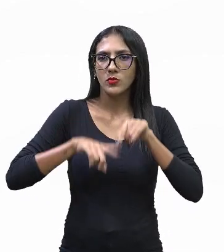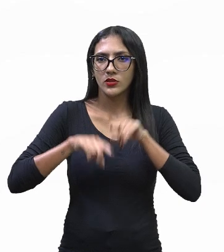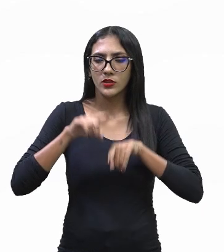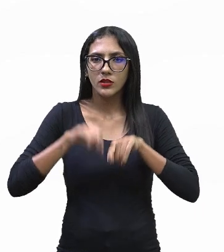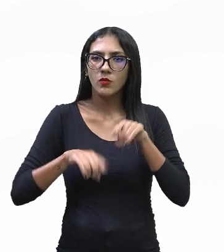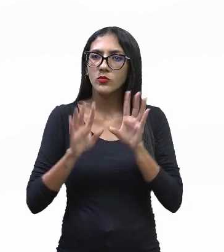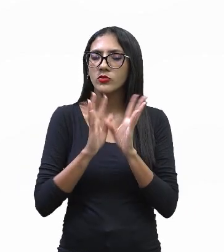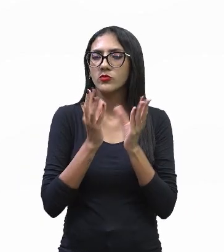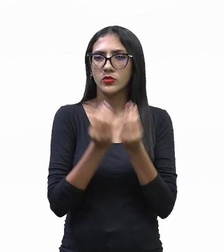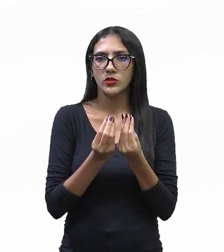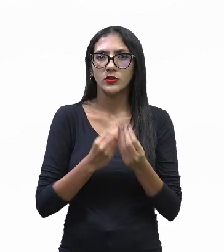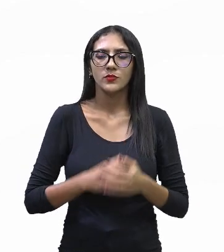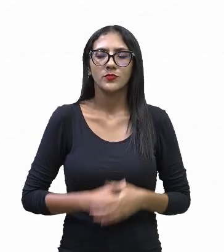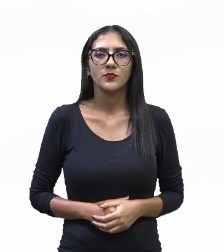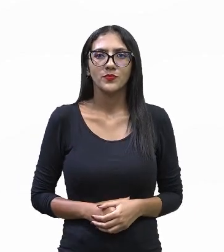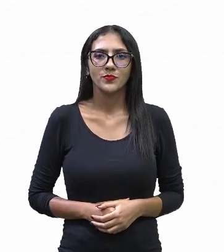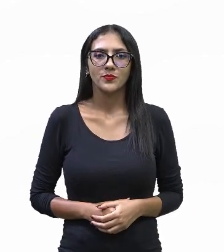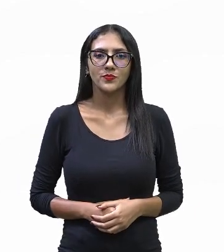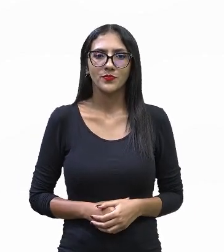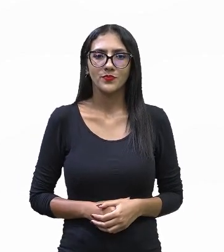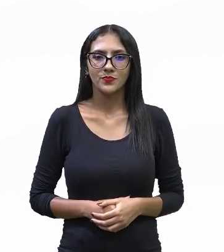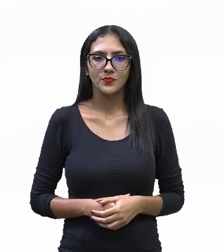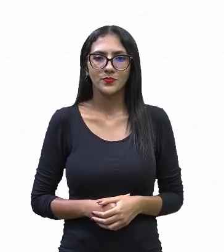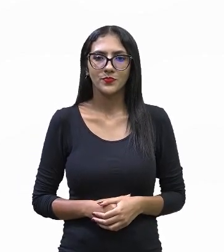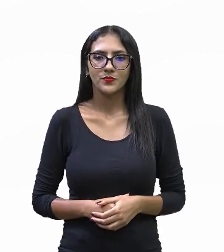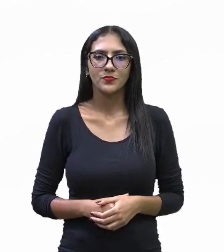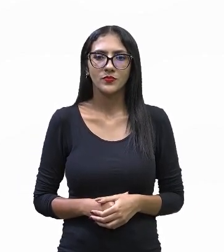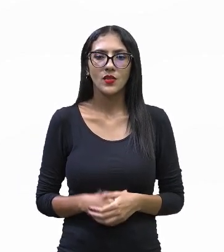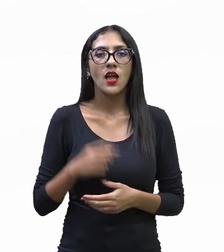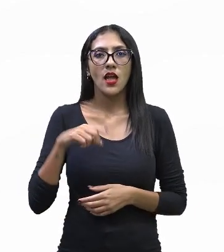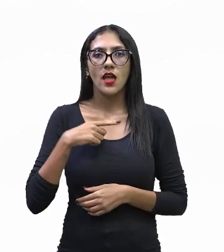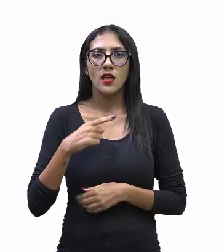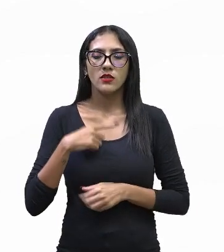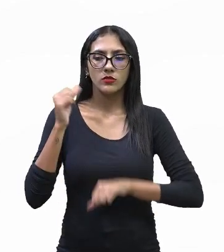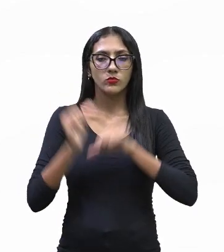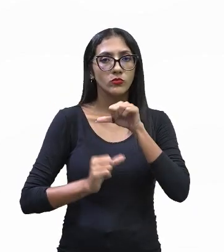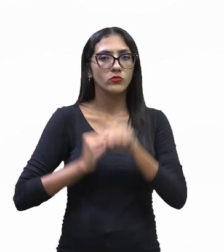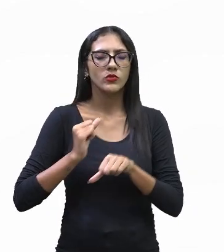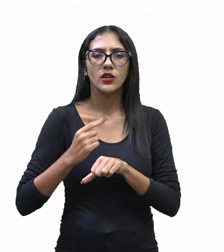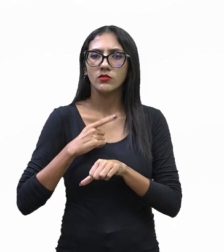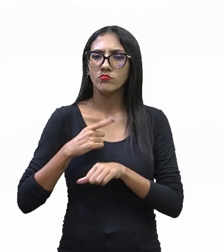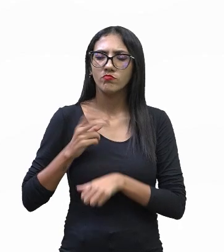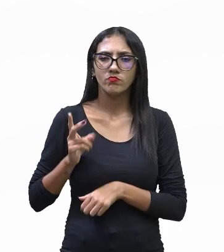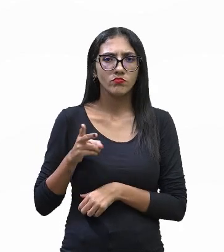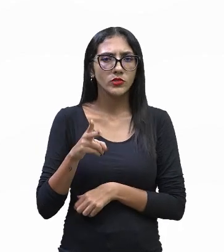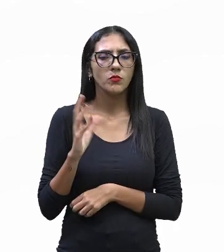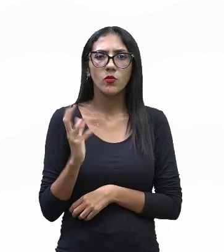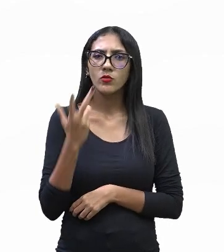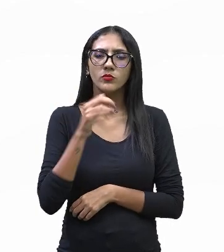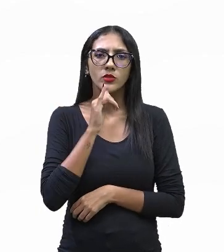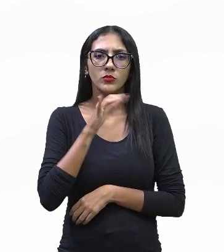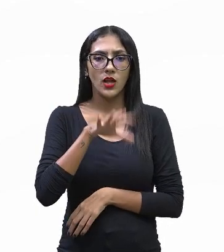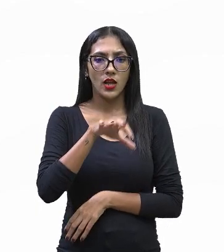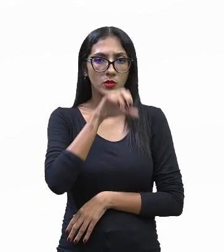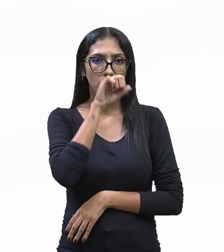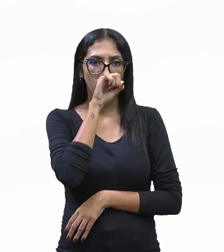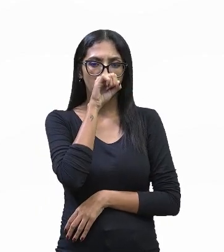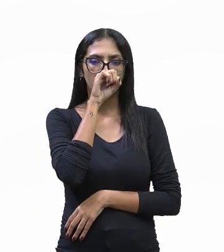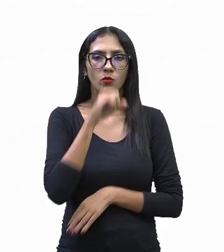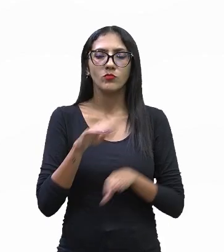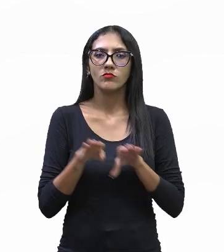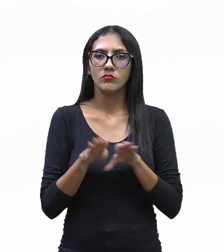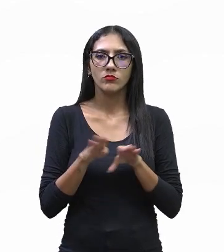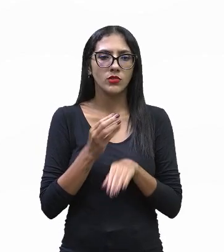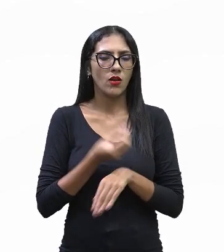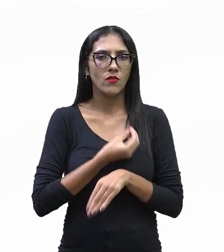carbono, pois a devolução do carbono ocorre continuamente por meio da respiração durante a